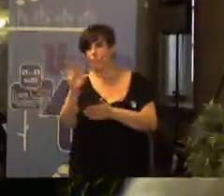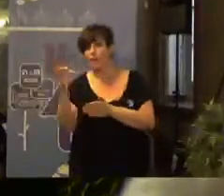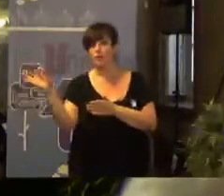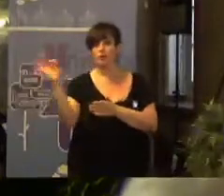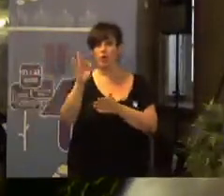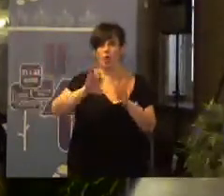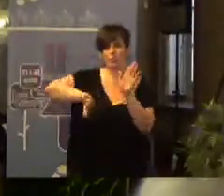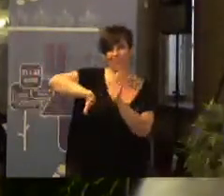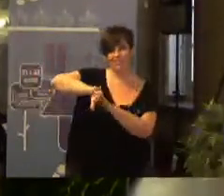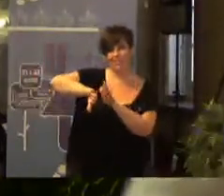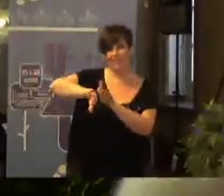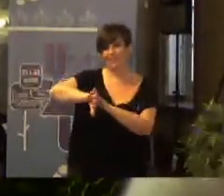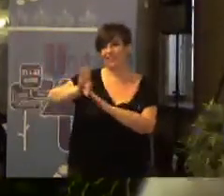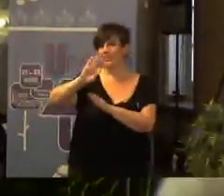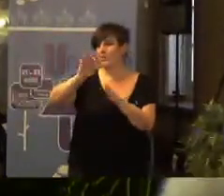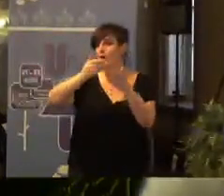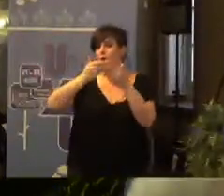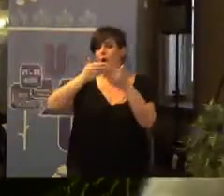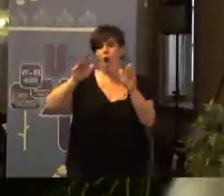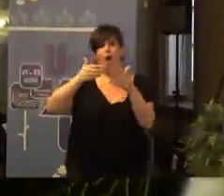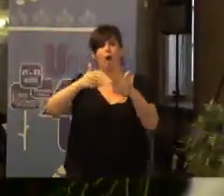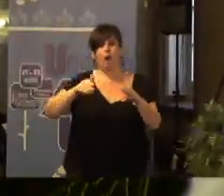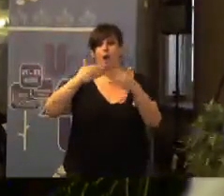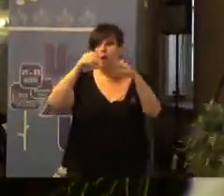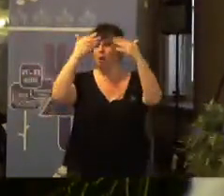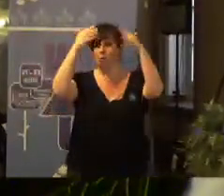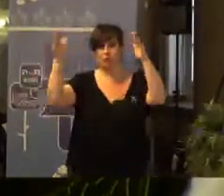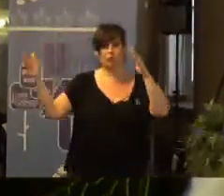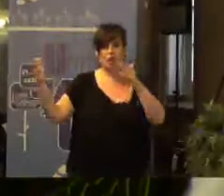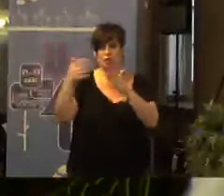a disponibilidade para fazer todo o discurso